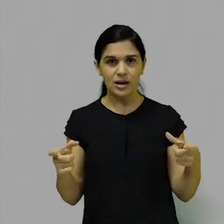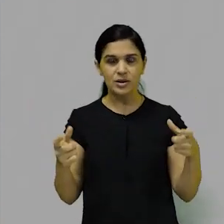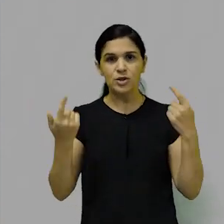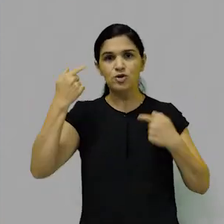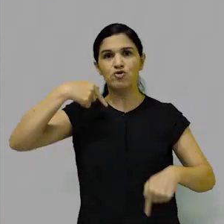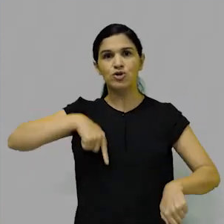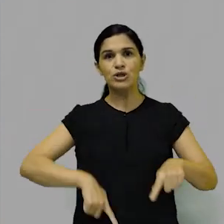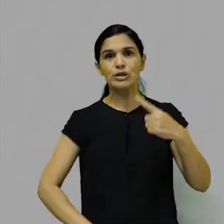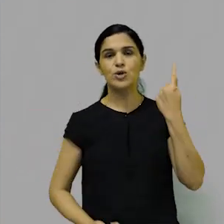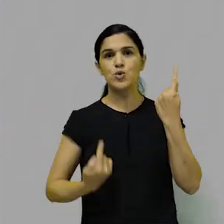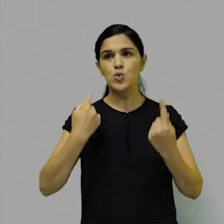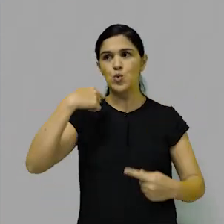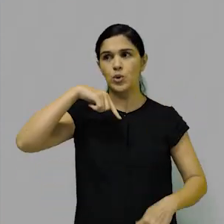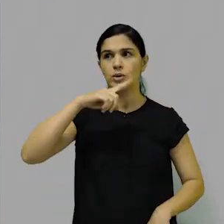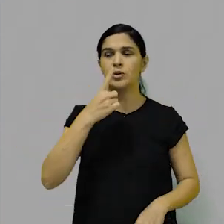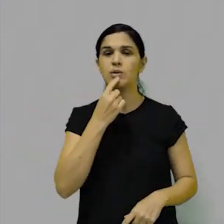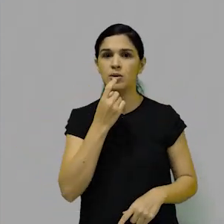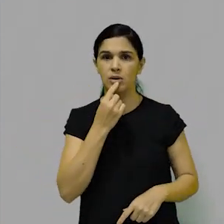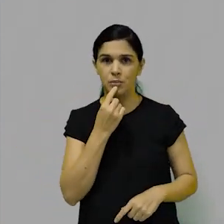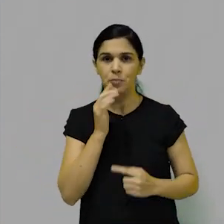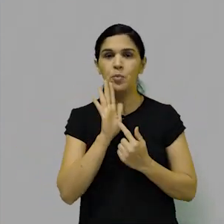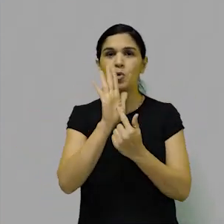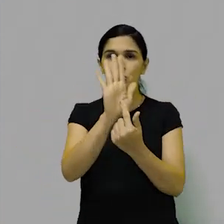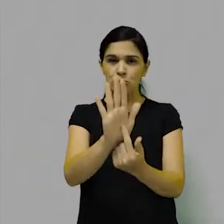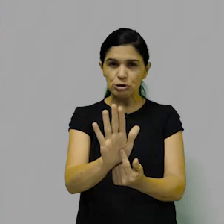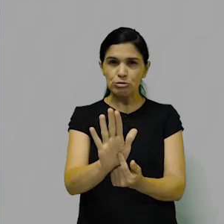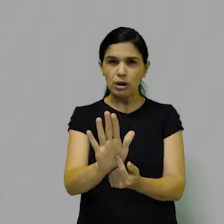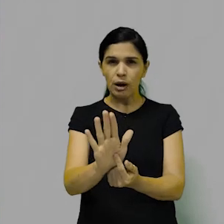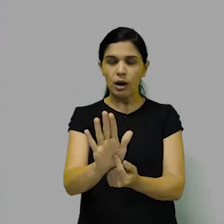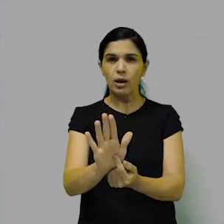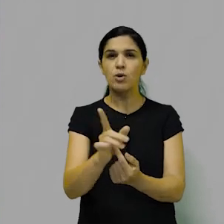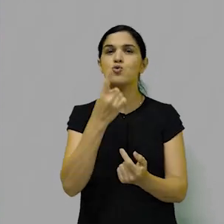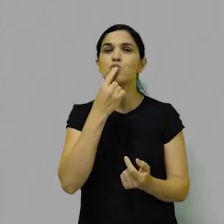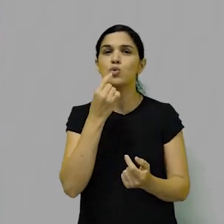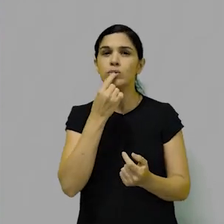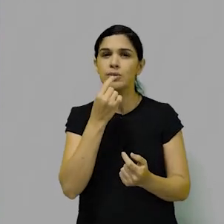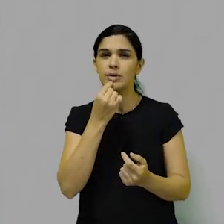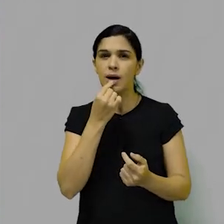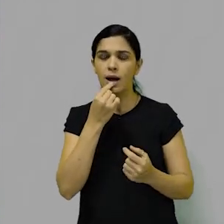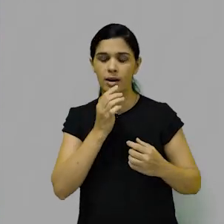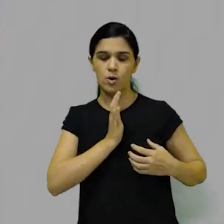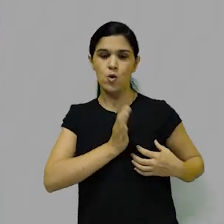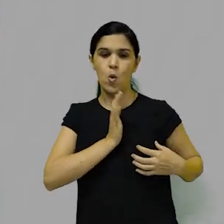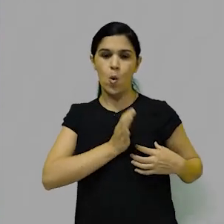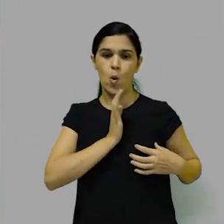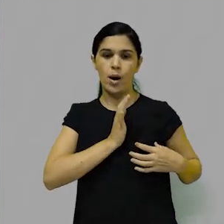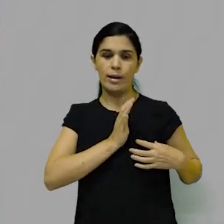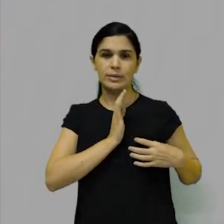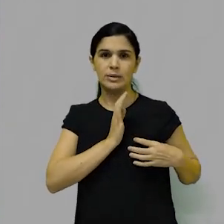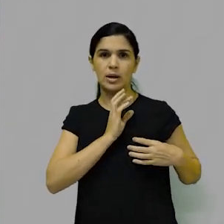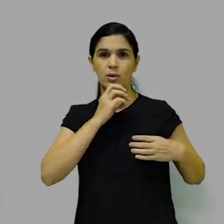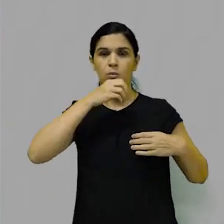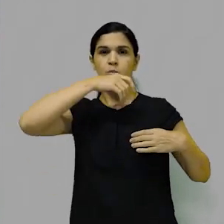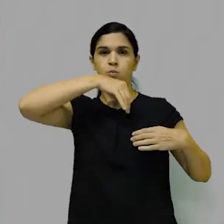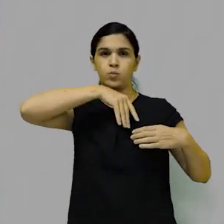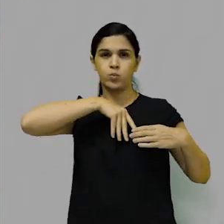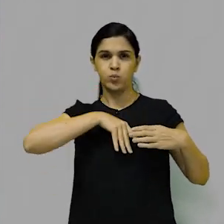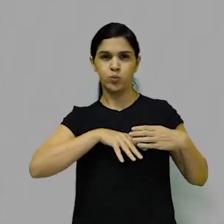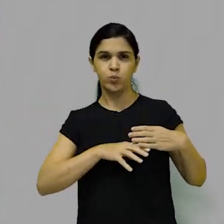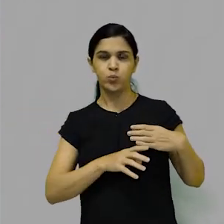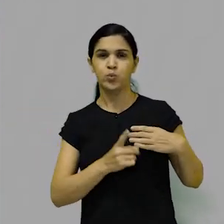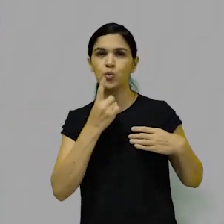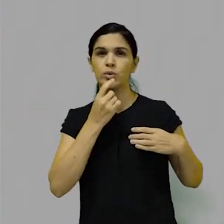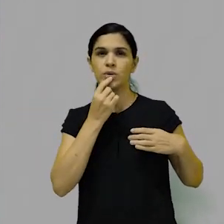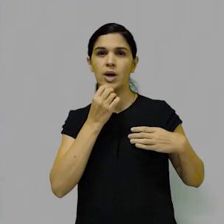pelo coração, pelas veias cavas inferiores e superiores no átrio direito, descia para o ventrículo